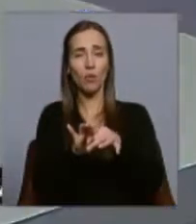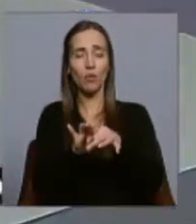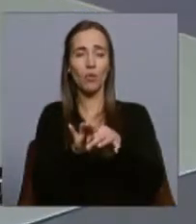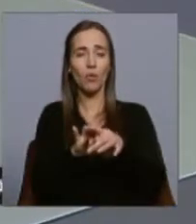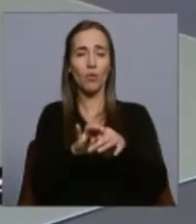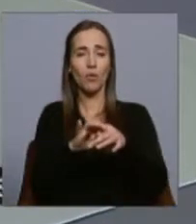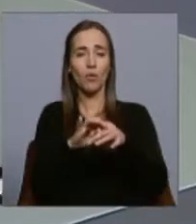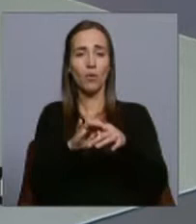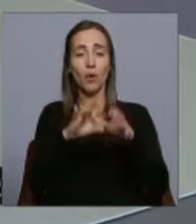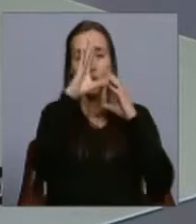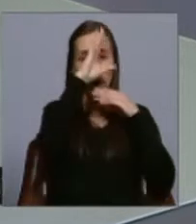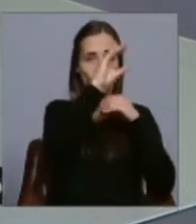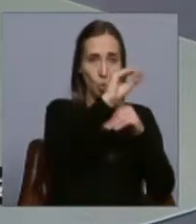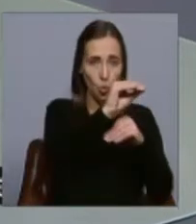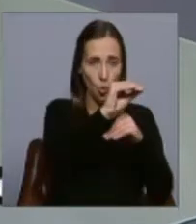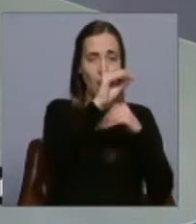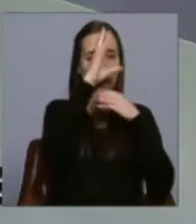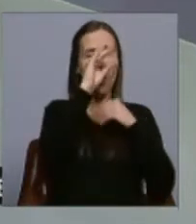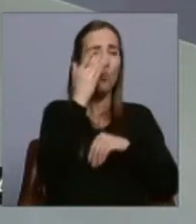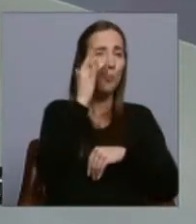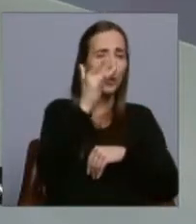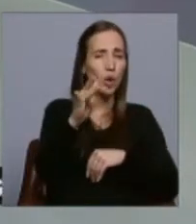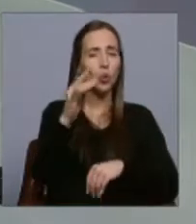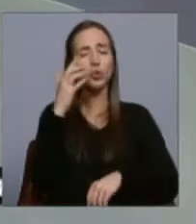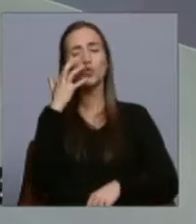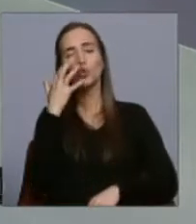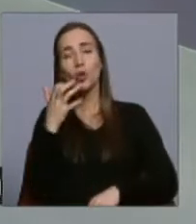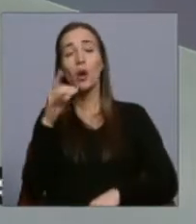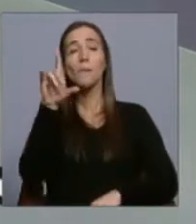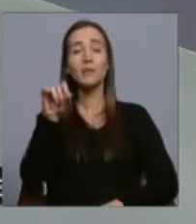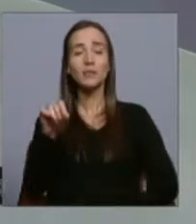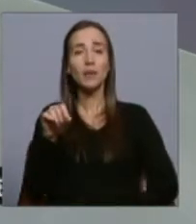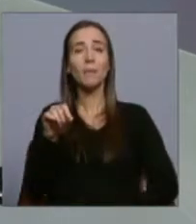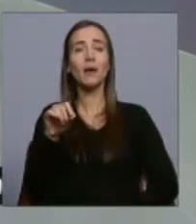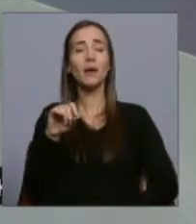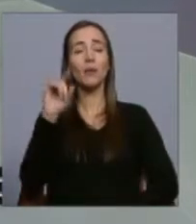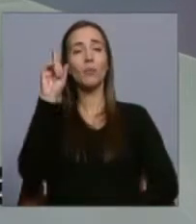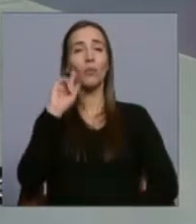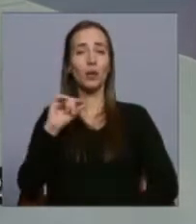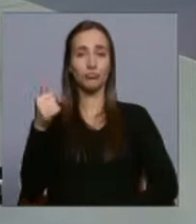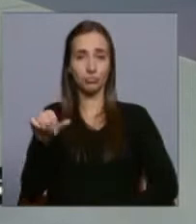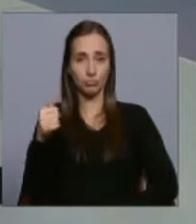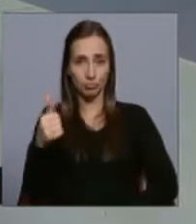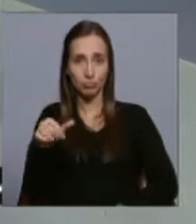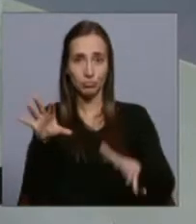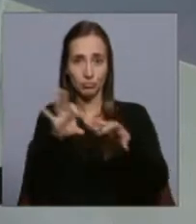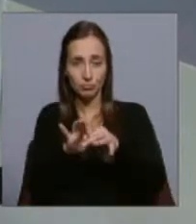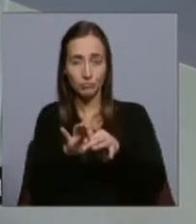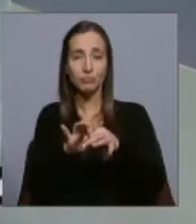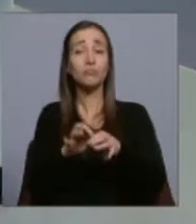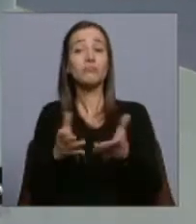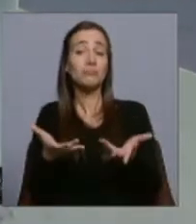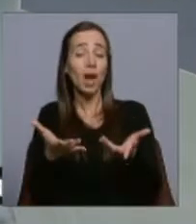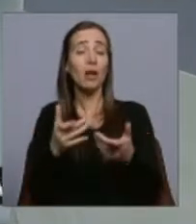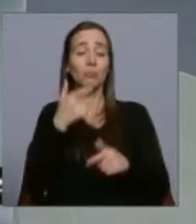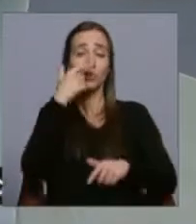Lua, o luar e o sono, mas também o ciclo menstrual das mulheres. Isso diz a sabedoria popular, e agora